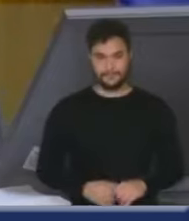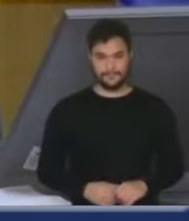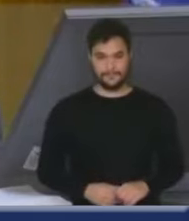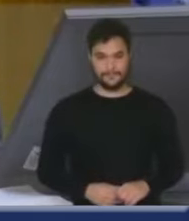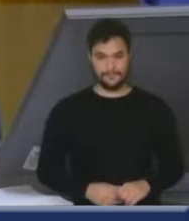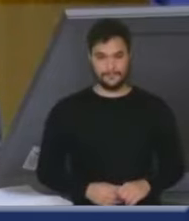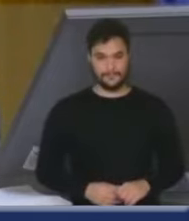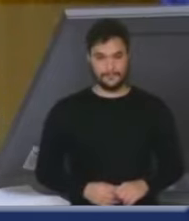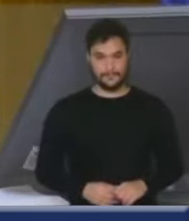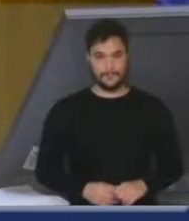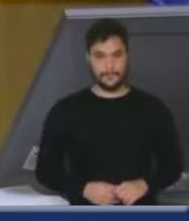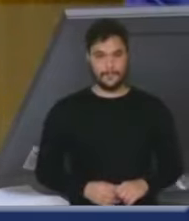Ok deputado